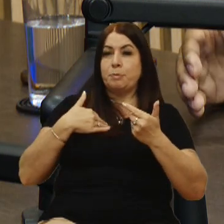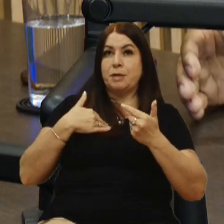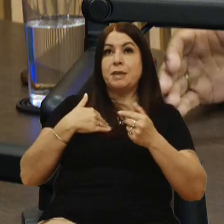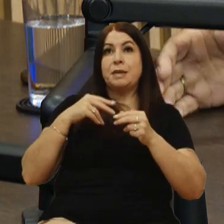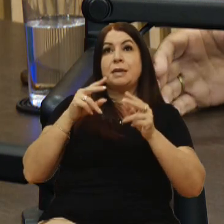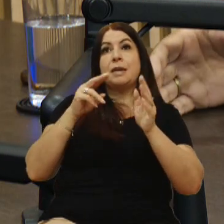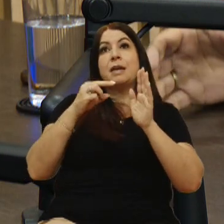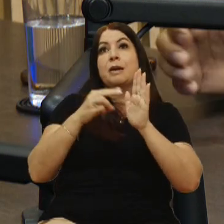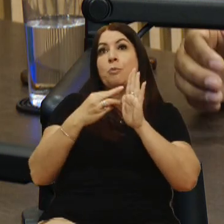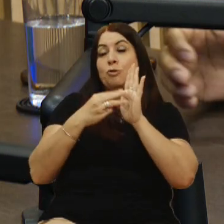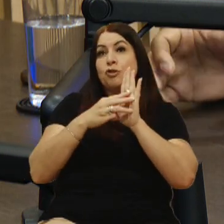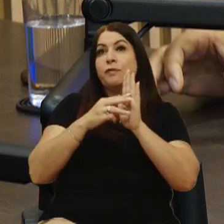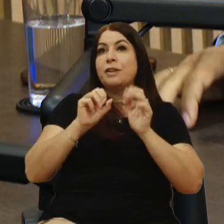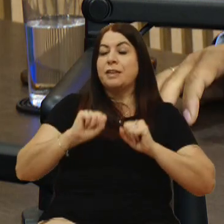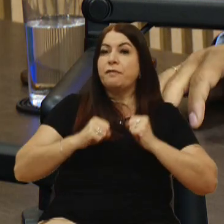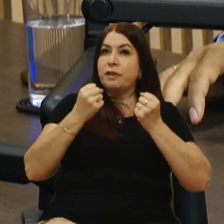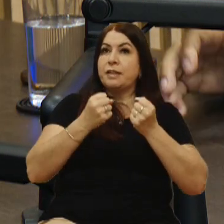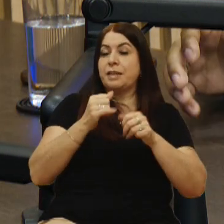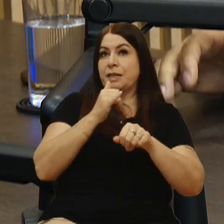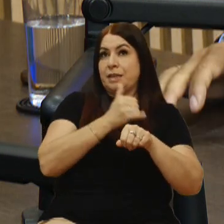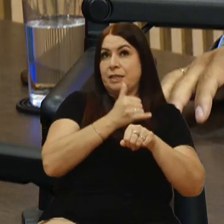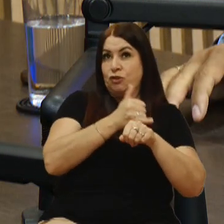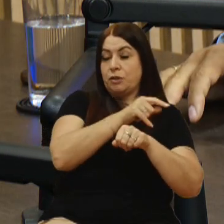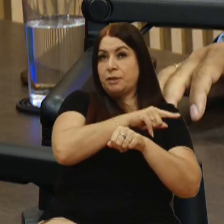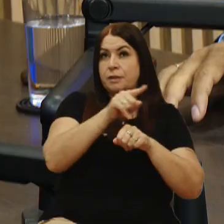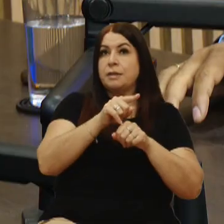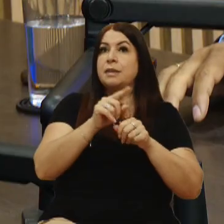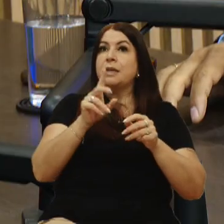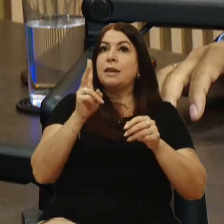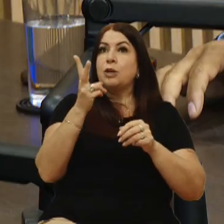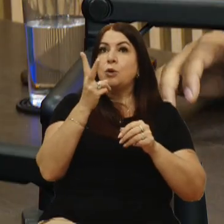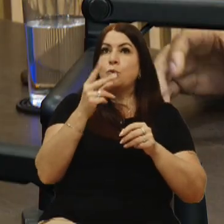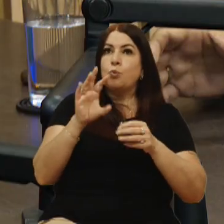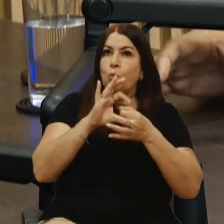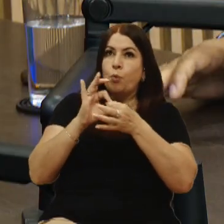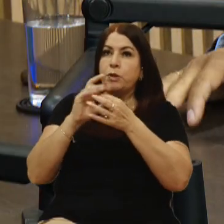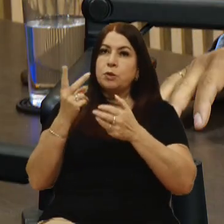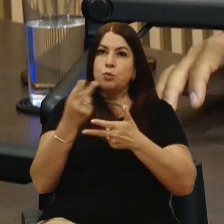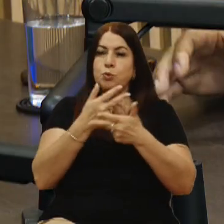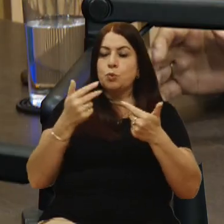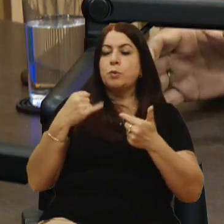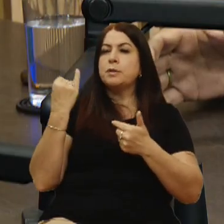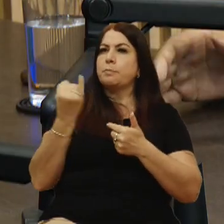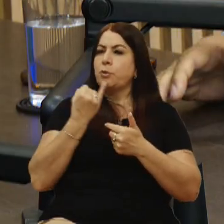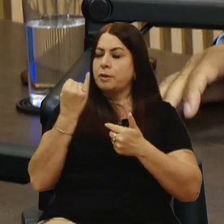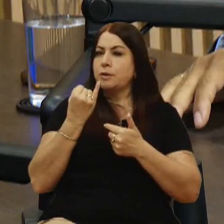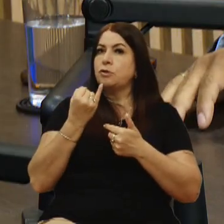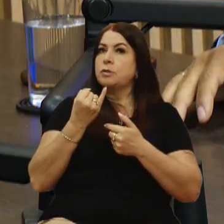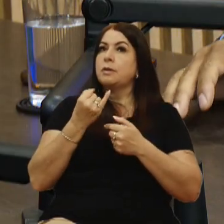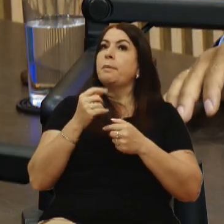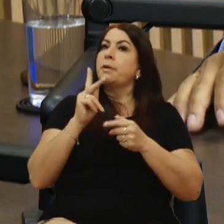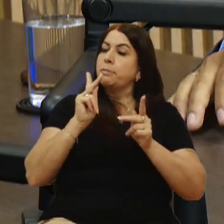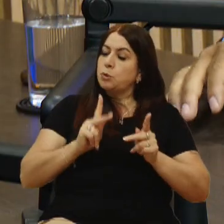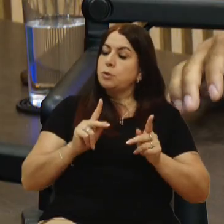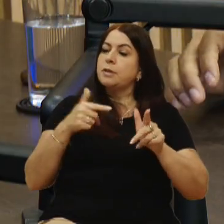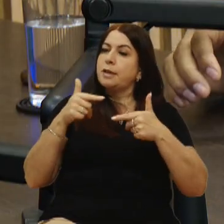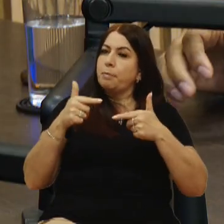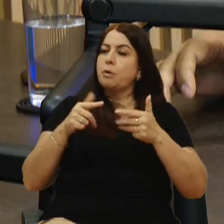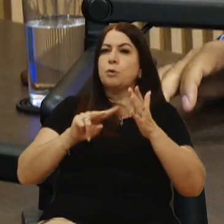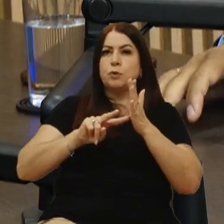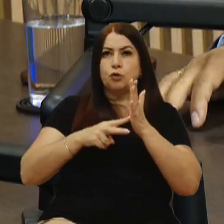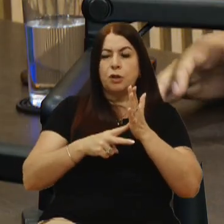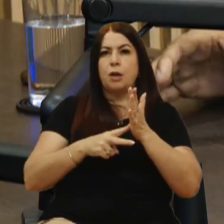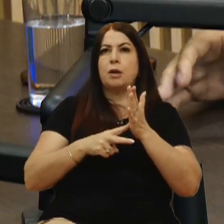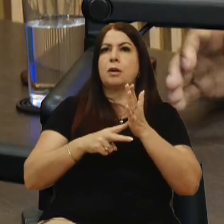enquanto sindicalista é defender os trabalhadores, e aqui a gente une as duas coisas. Então é muito importante para os trabalhadores, o sindicato,